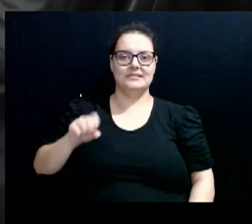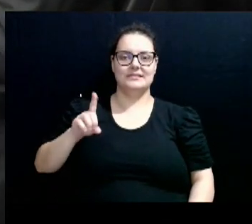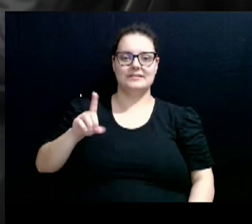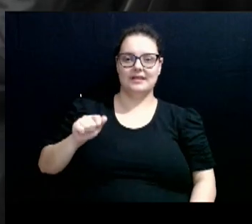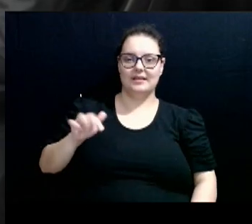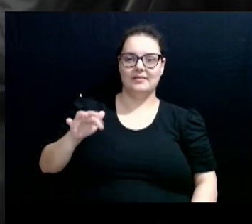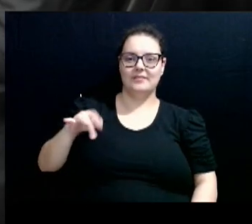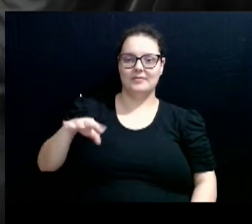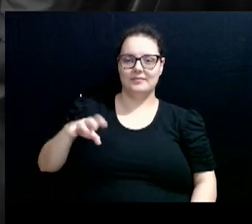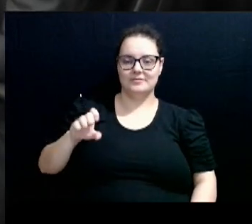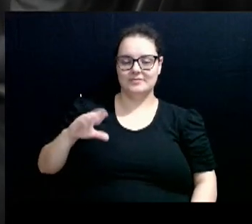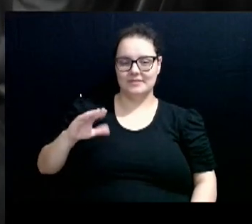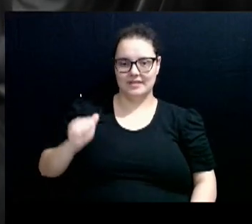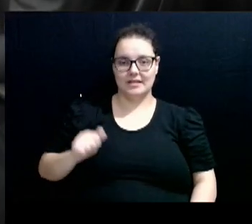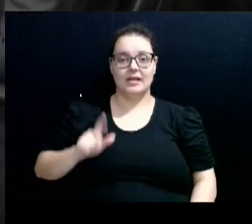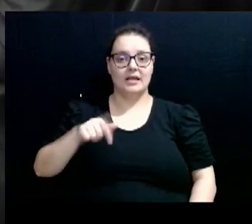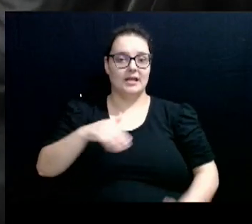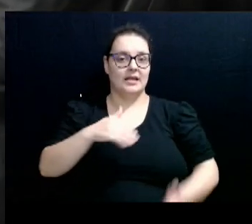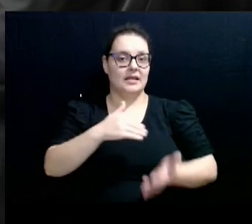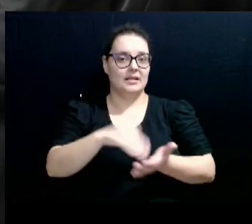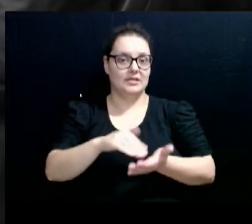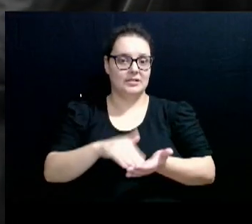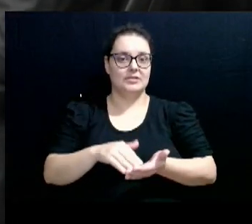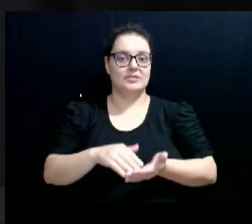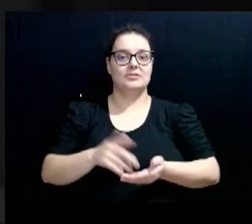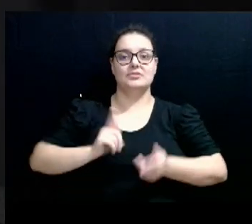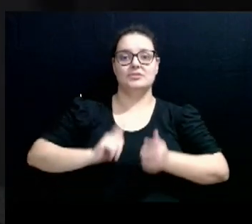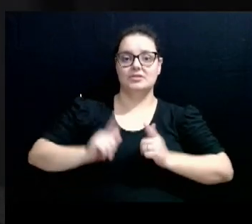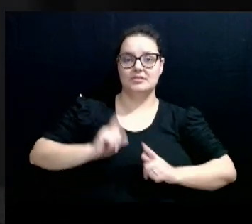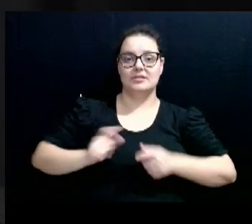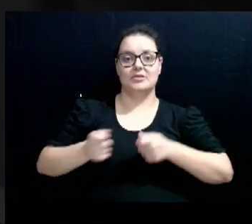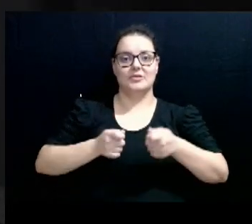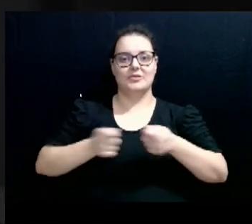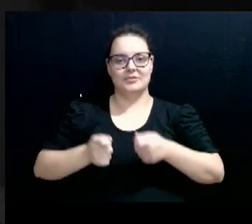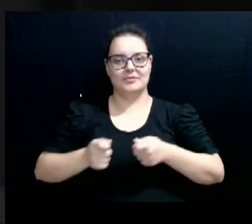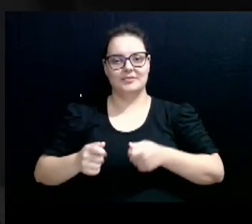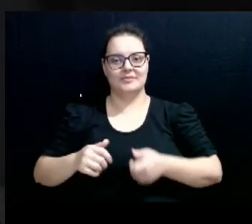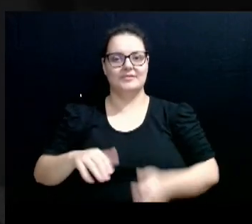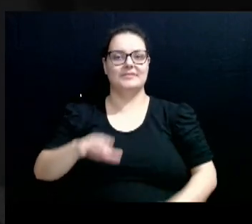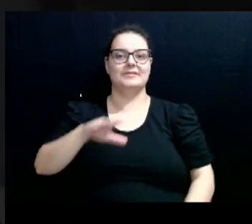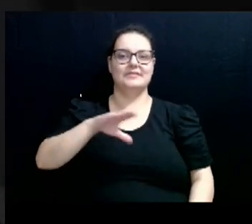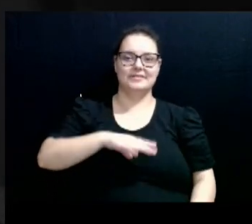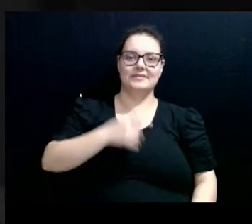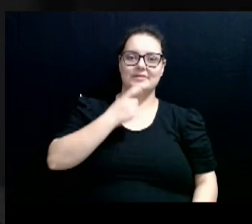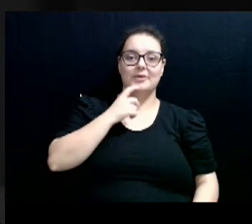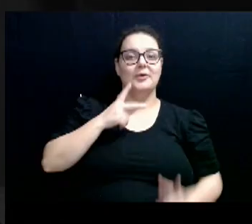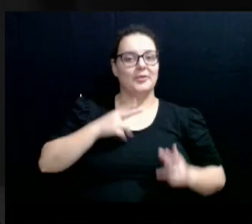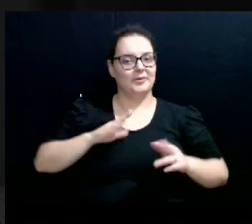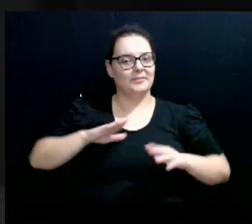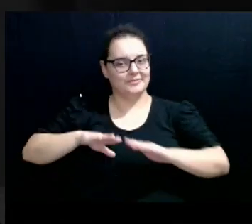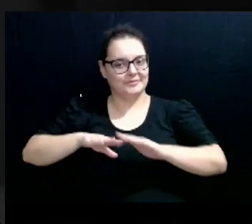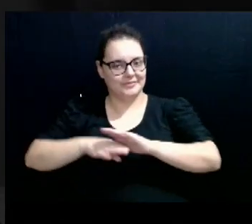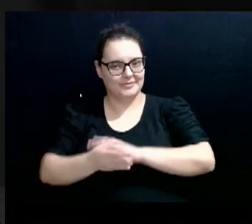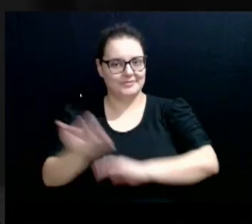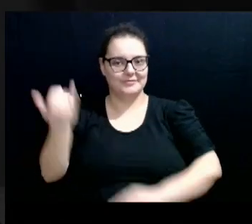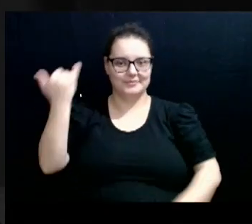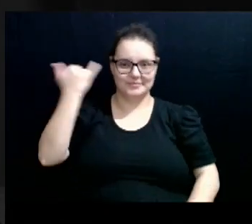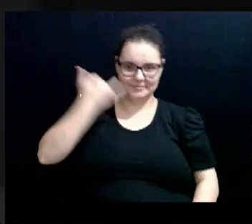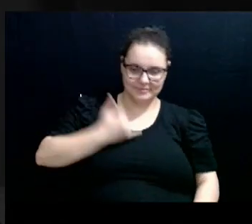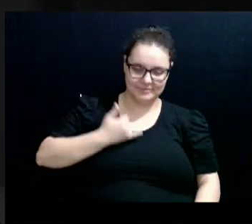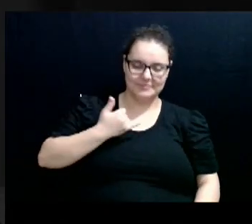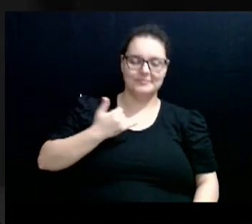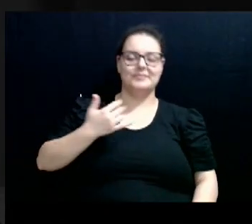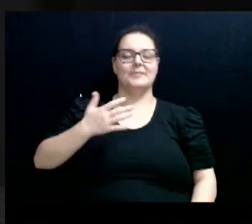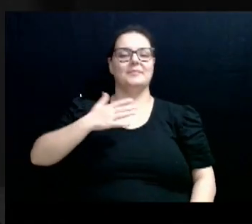e Controle da Prefeitura Municipal de Campinas. Como é de praxe, eu vou fazer a minha auto e audiodescrição. O